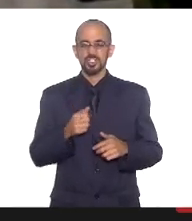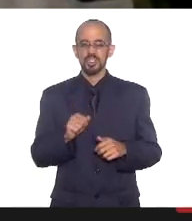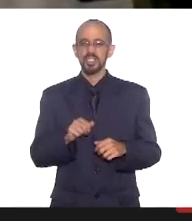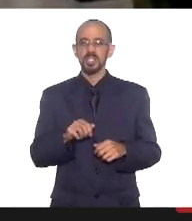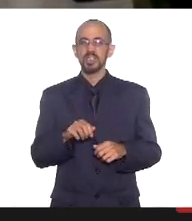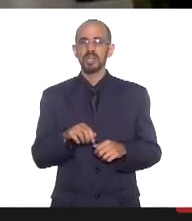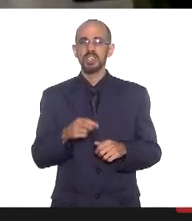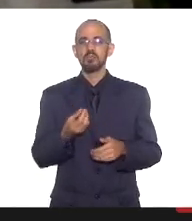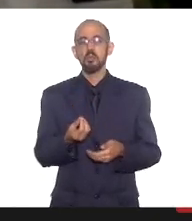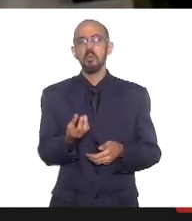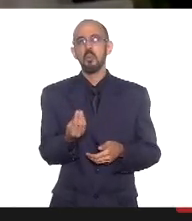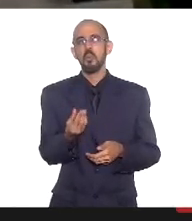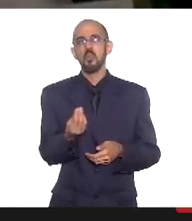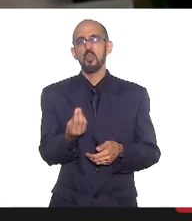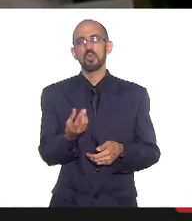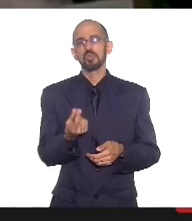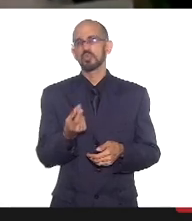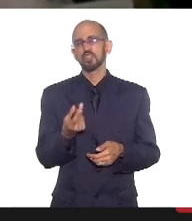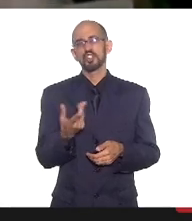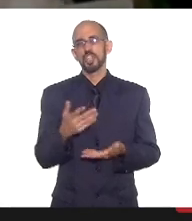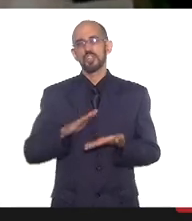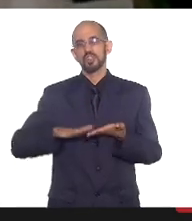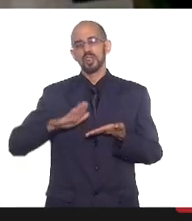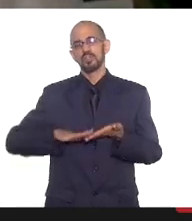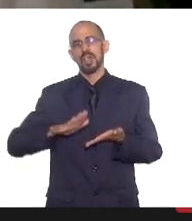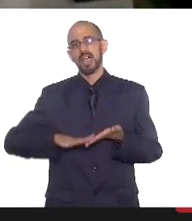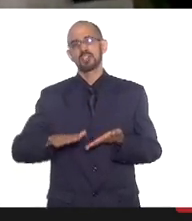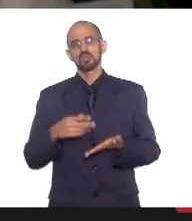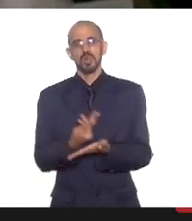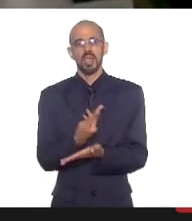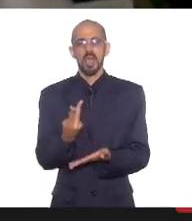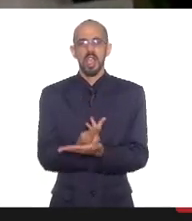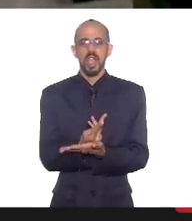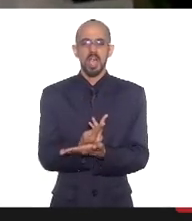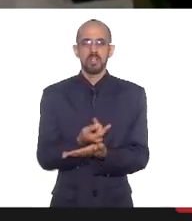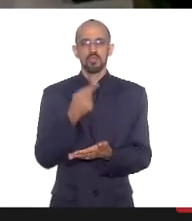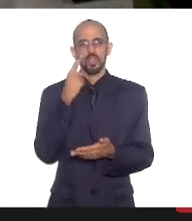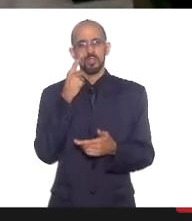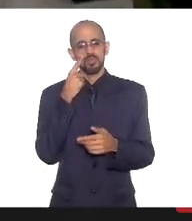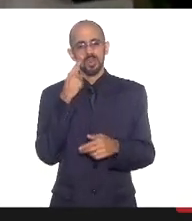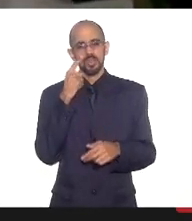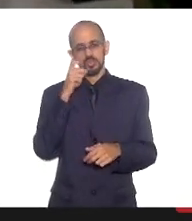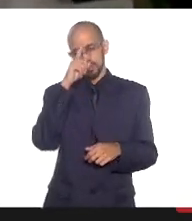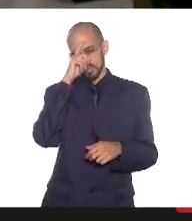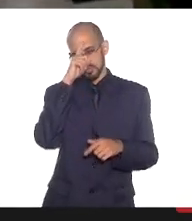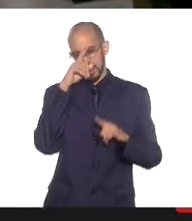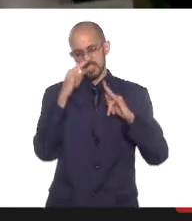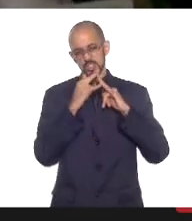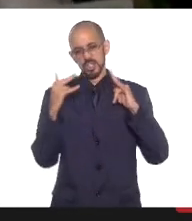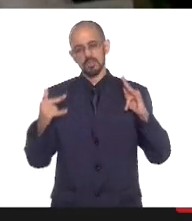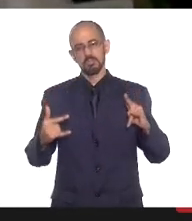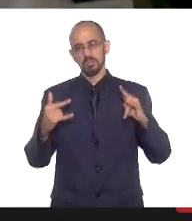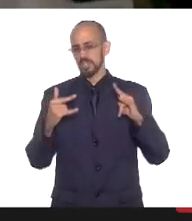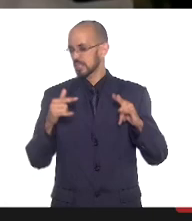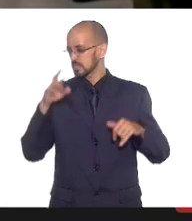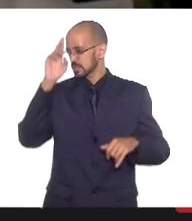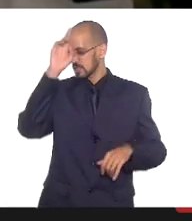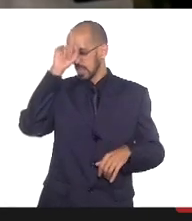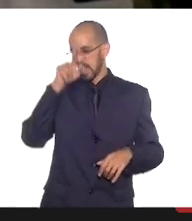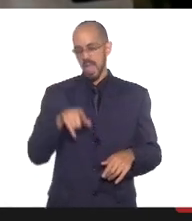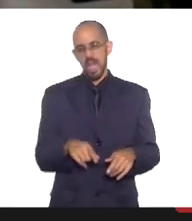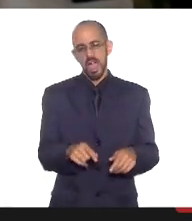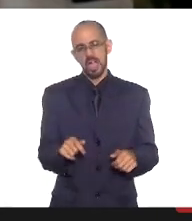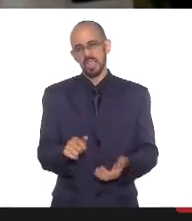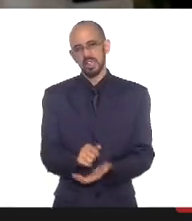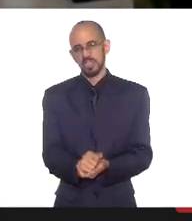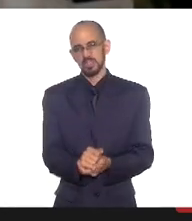sendo utilizados e os quebrado né e ver os hospitais de campanha que foram feitos todos eles de forma equivocada onde